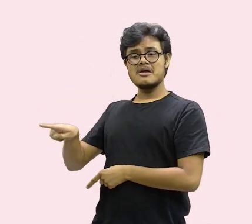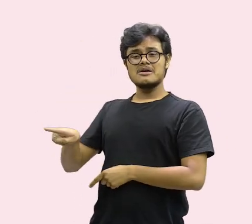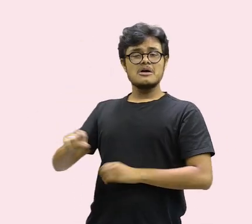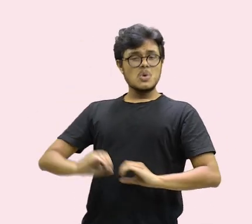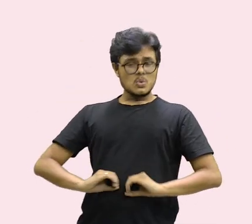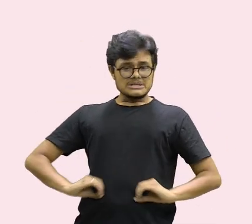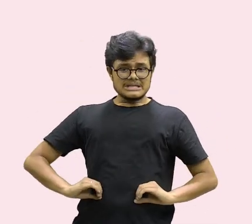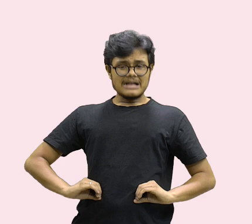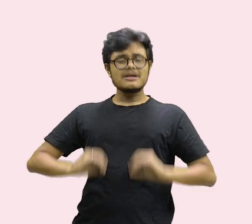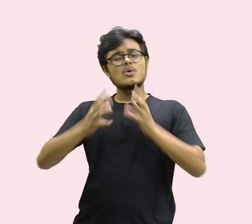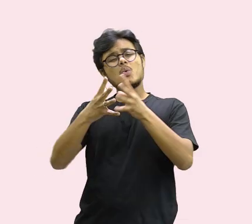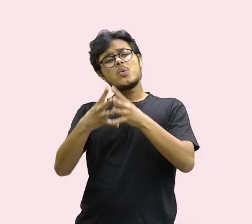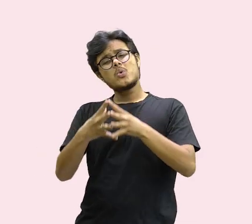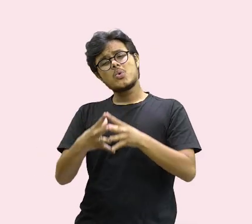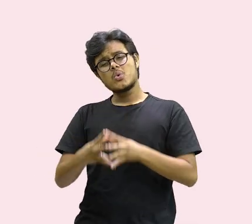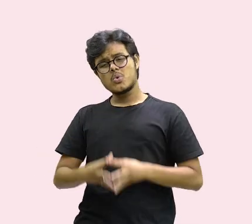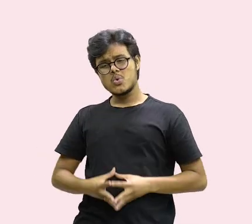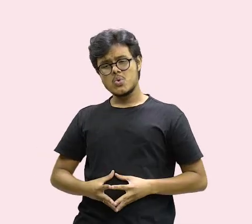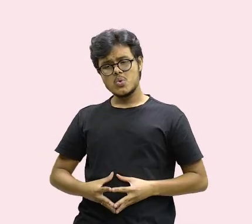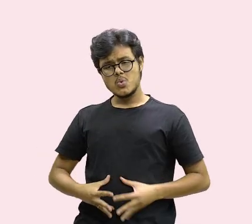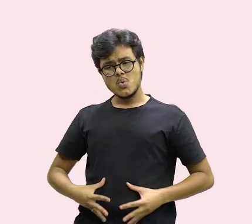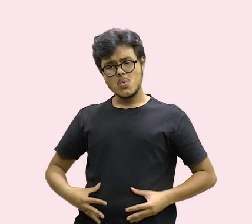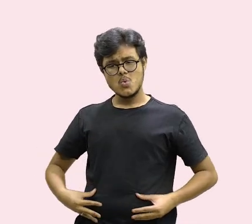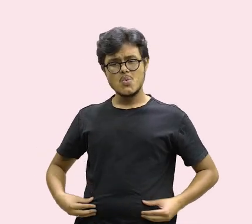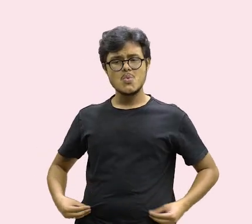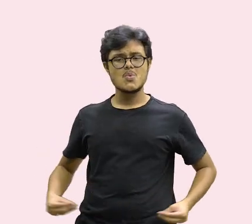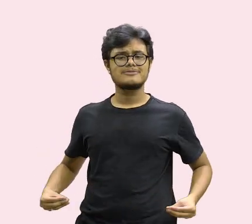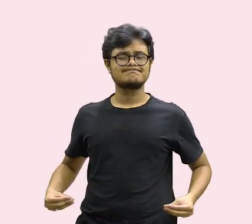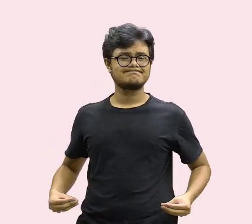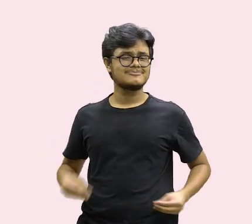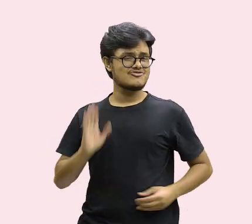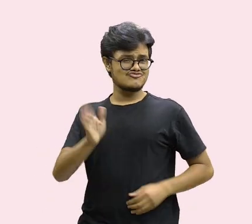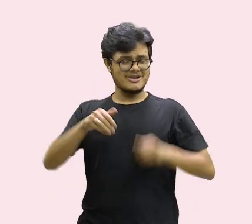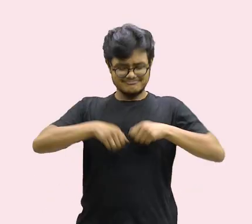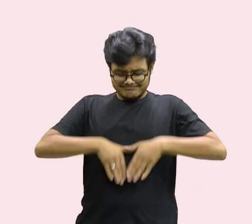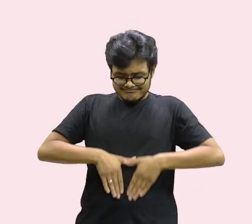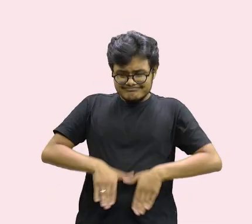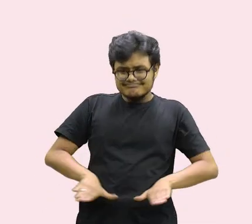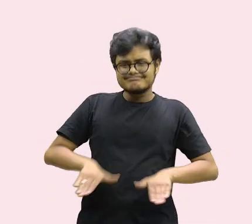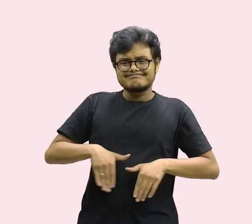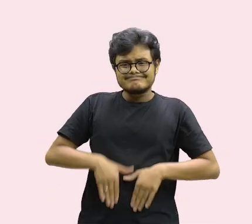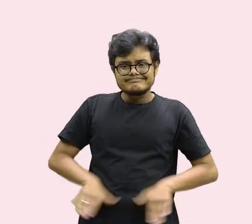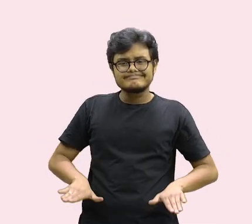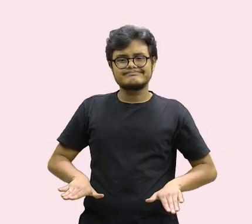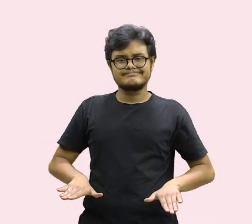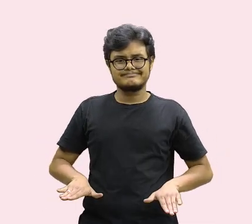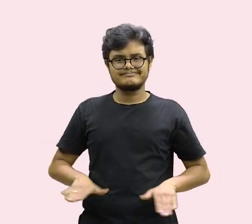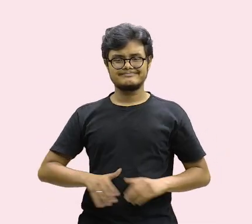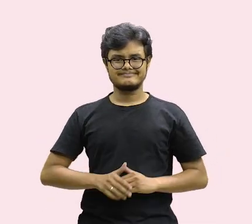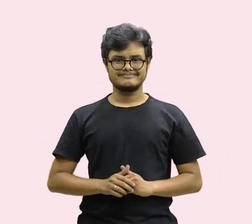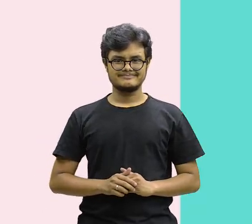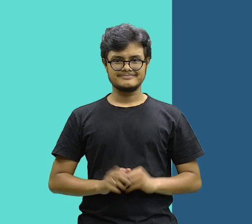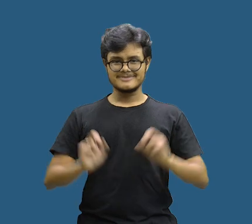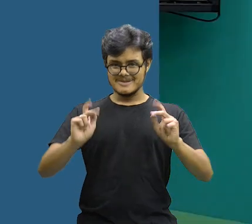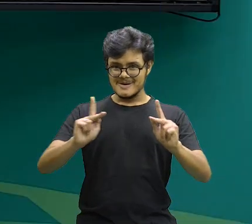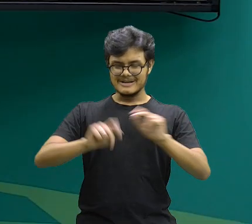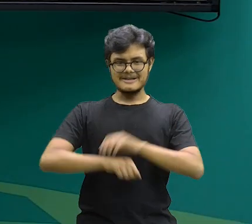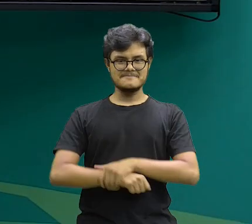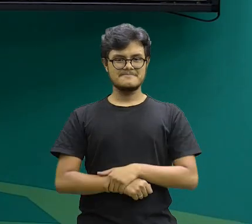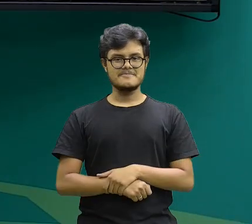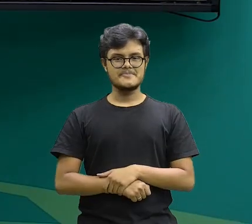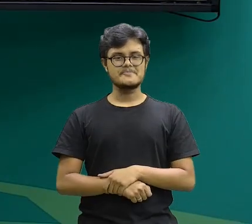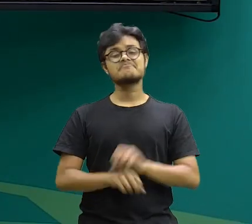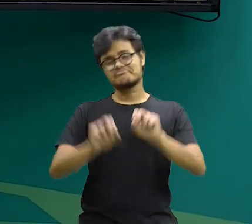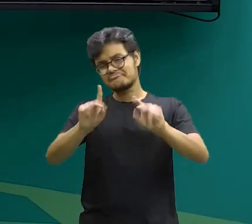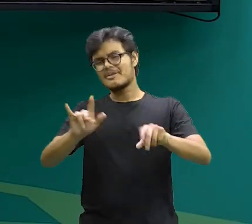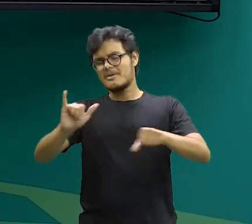já degenerou, não existe mais célula, já foi degenerada, porque já passou o dia fértil dela aí. Beleza, pessoal? Então